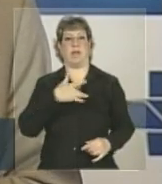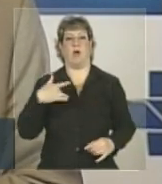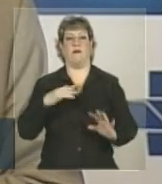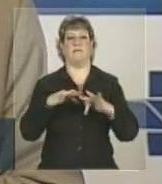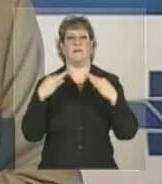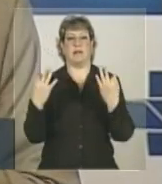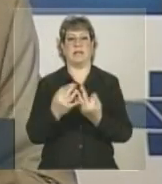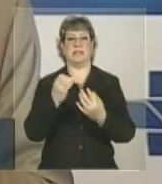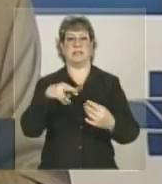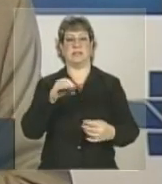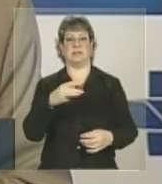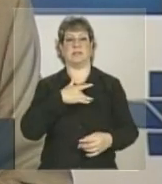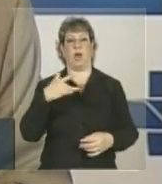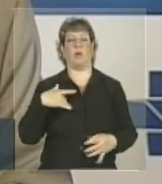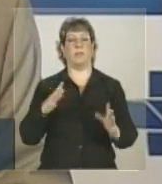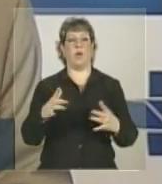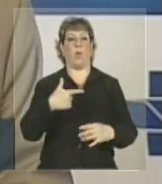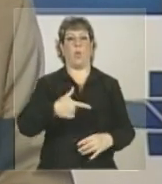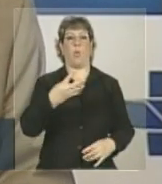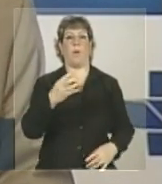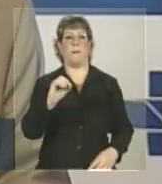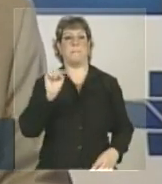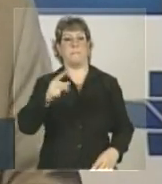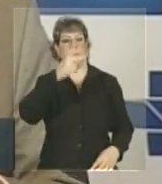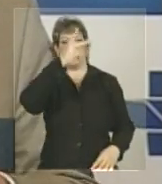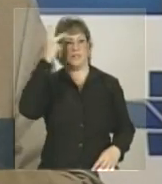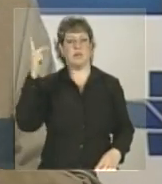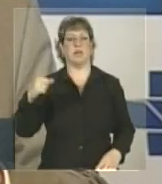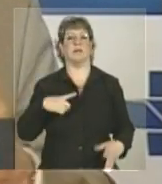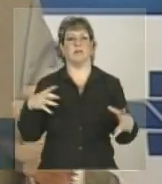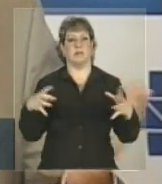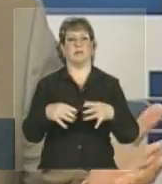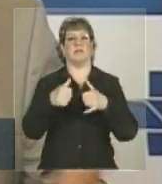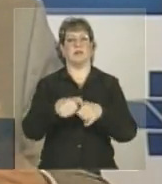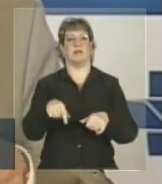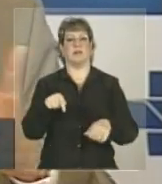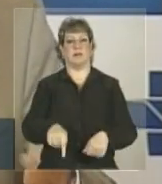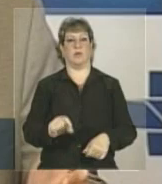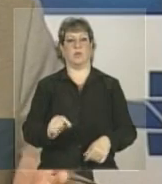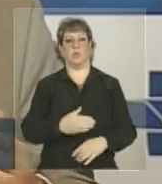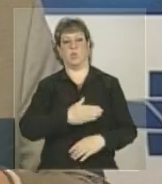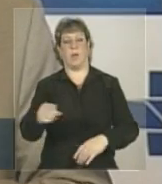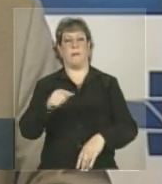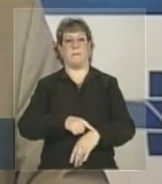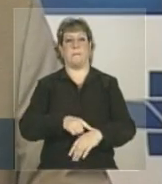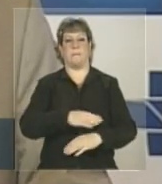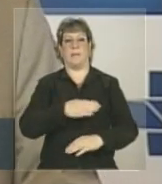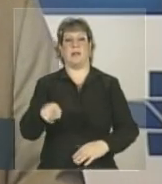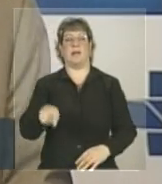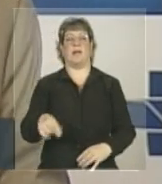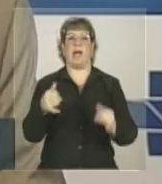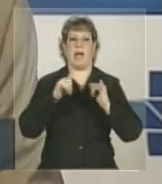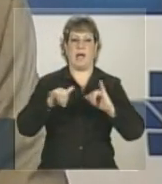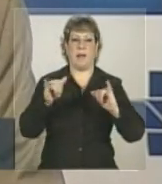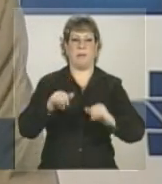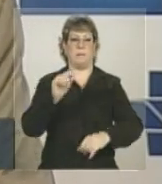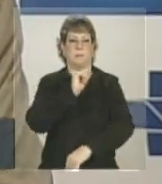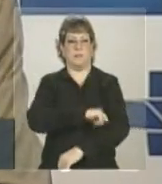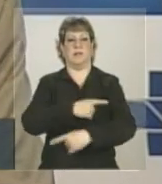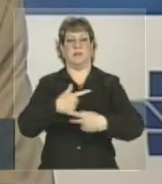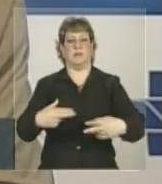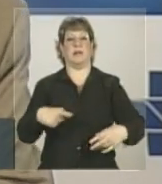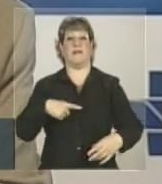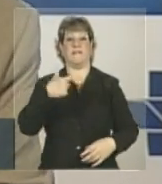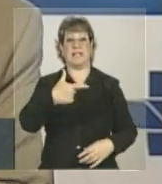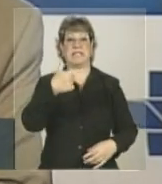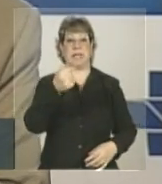saúde, cerca de 240 mil pessoas estarão envolvidas, né, durante esse período da campanha. 27 mil veículos